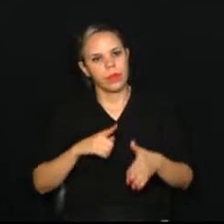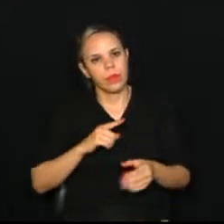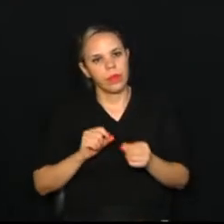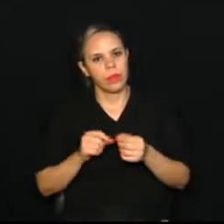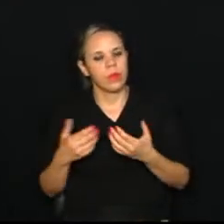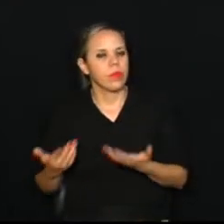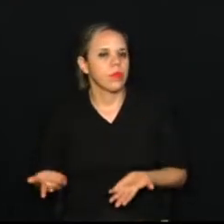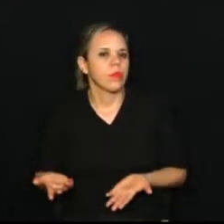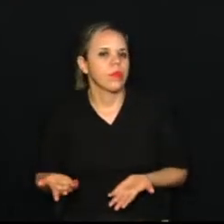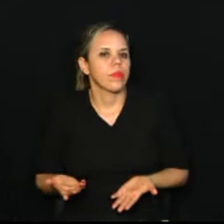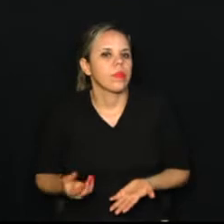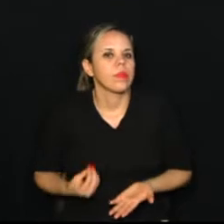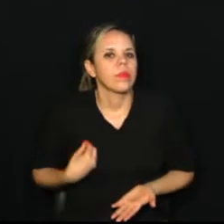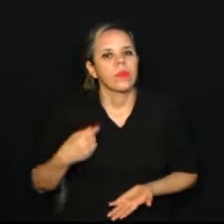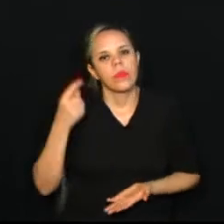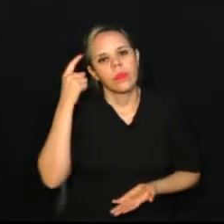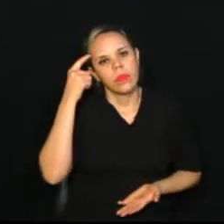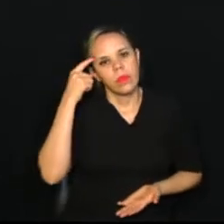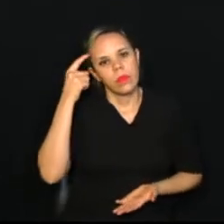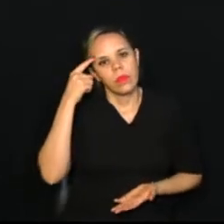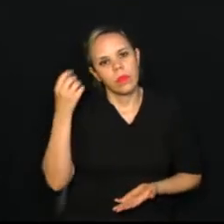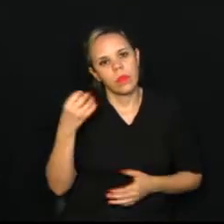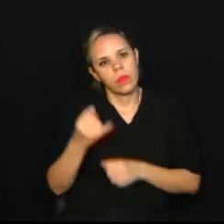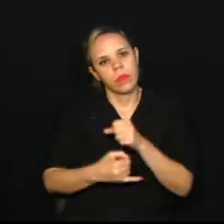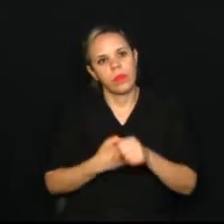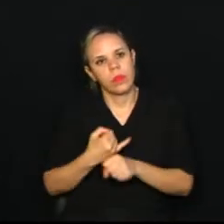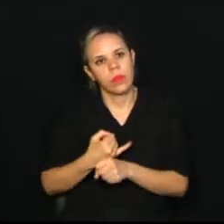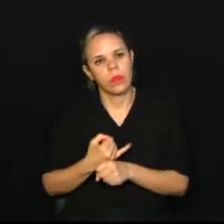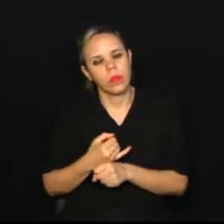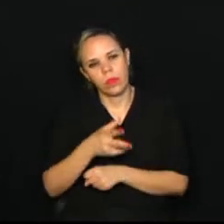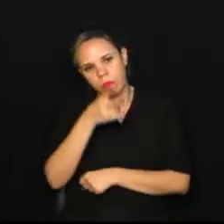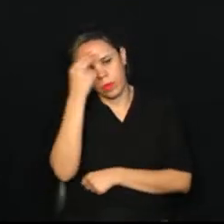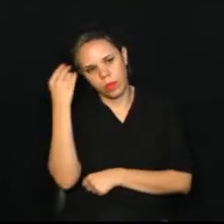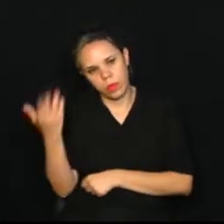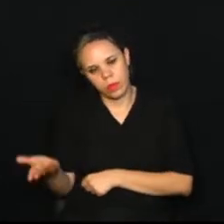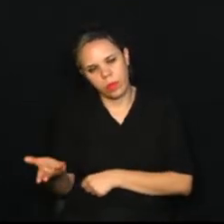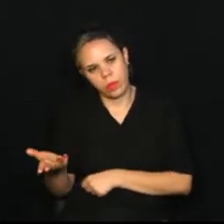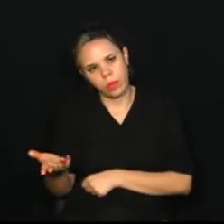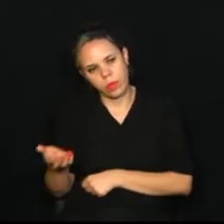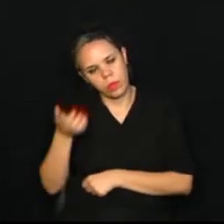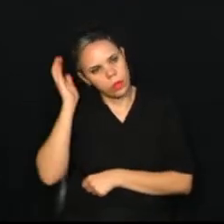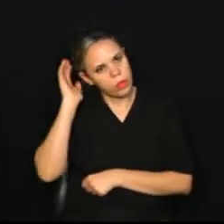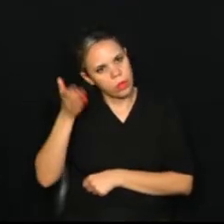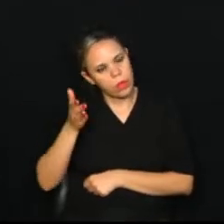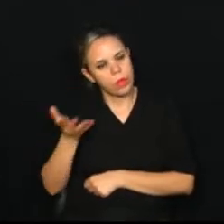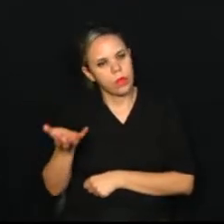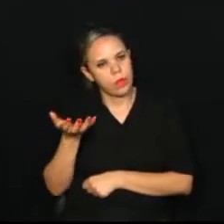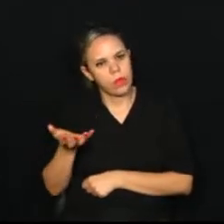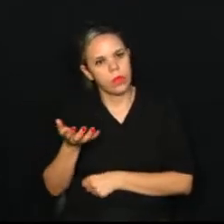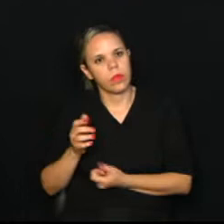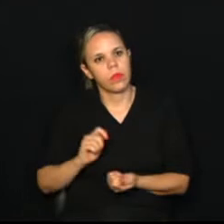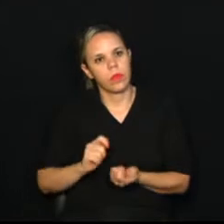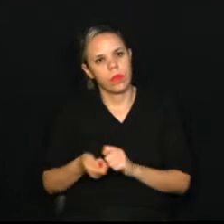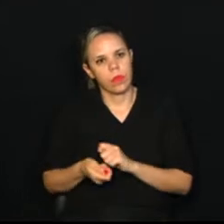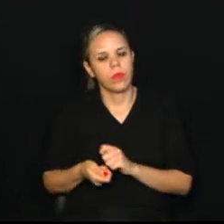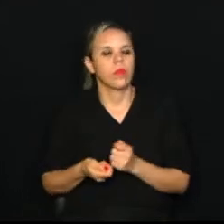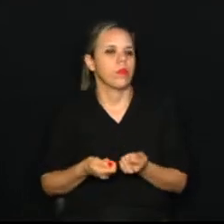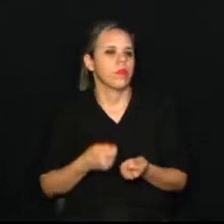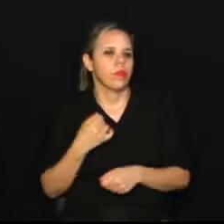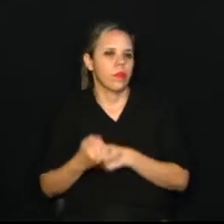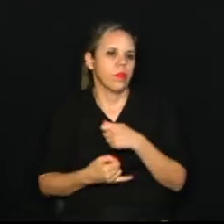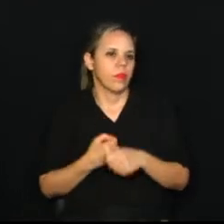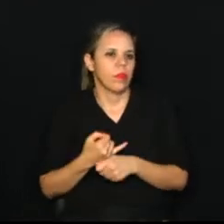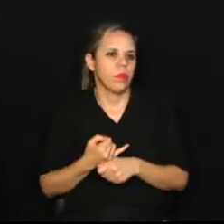estamos pensando no novo site da Prefeitura. O prefeito Dário Saad quer dinamizar o site,